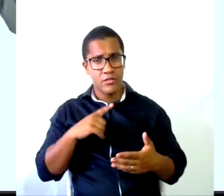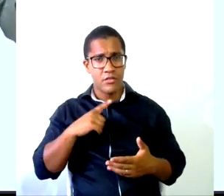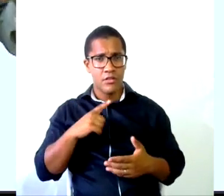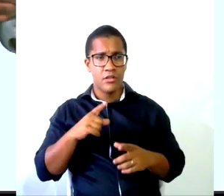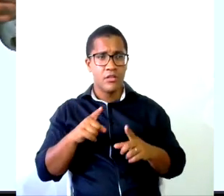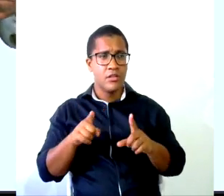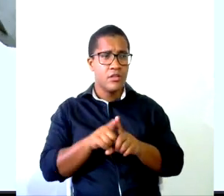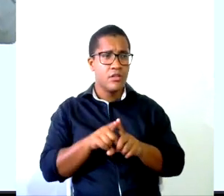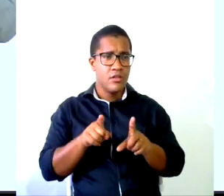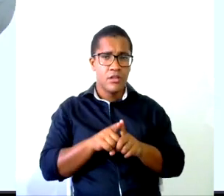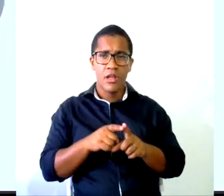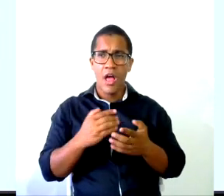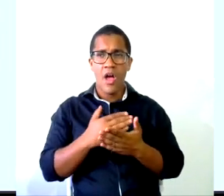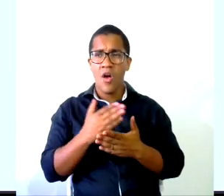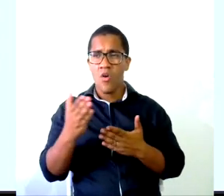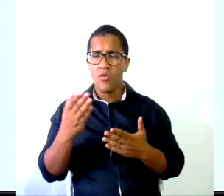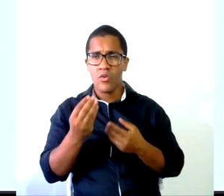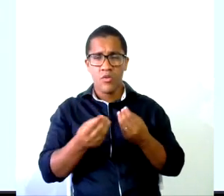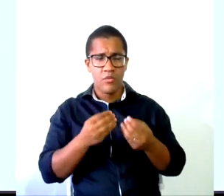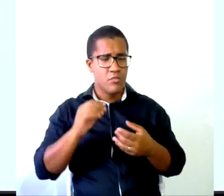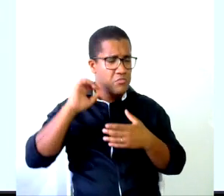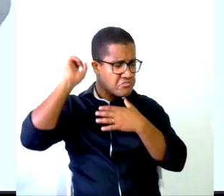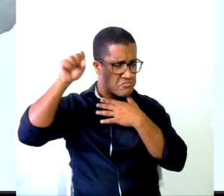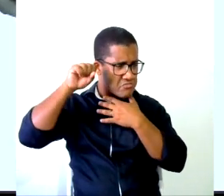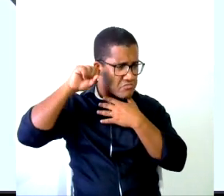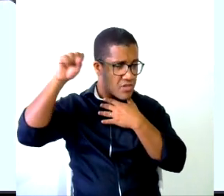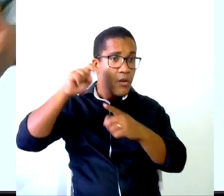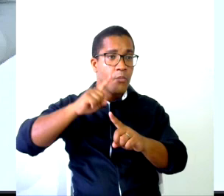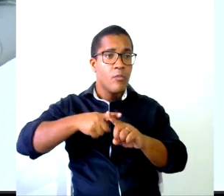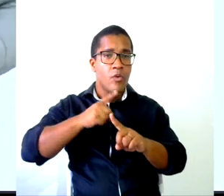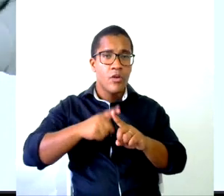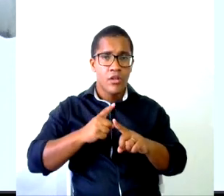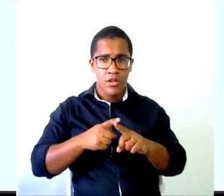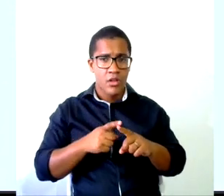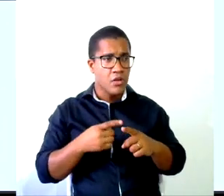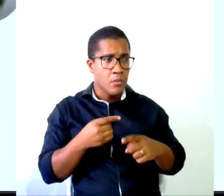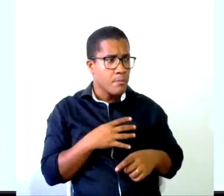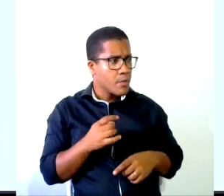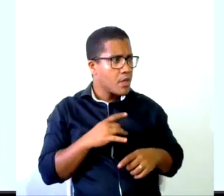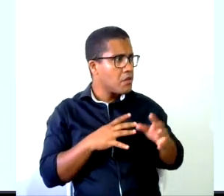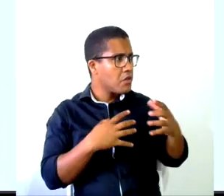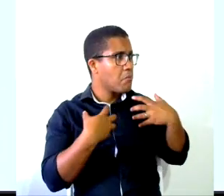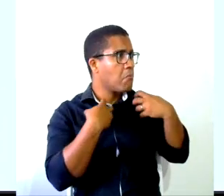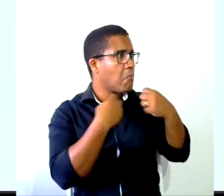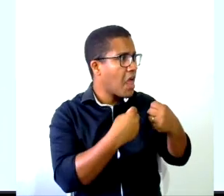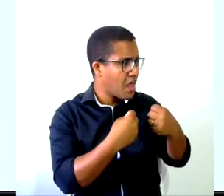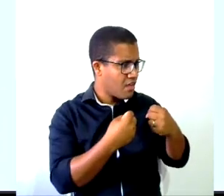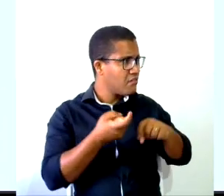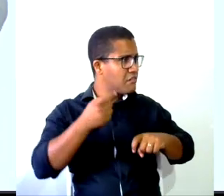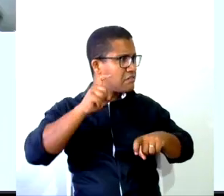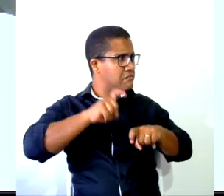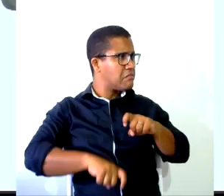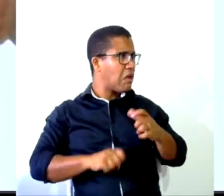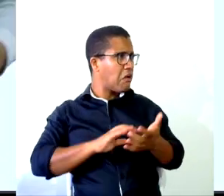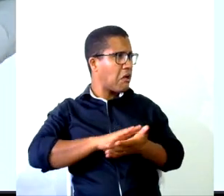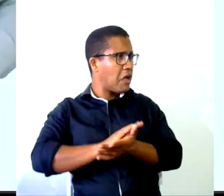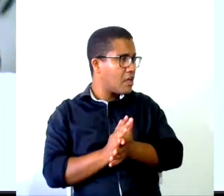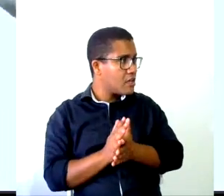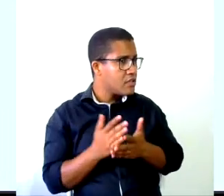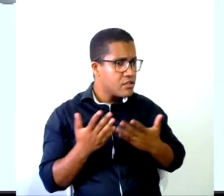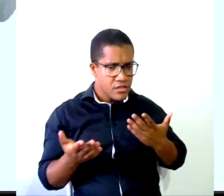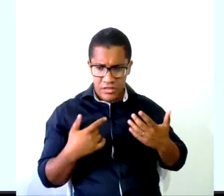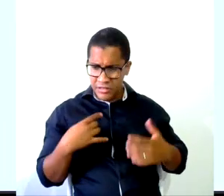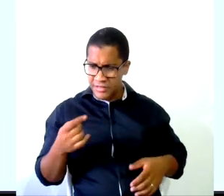Muitas vezes cometem suicídio, com medo simplesmente da exploração sexual, com medo